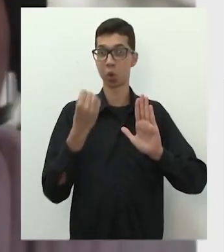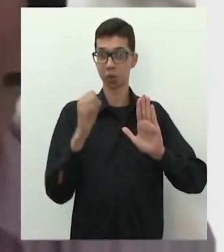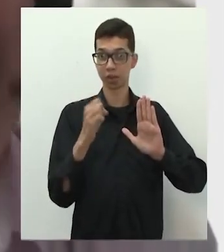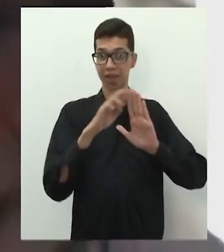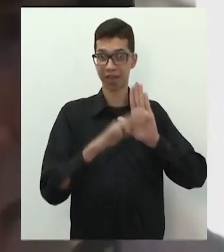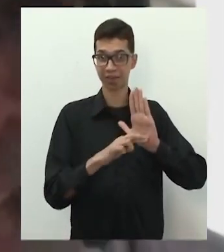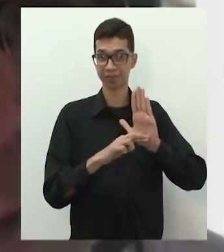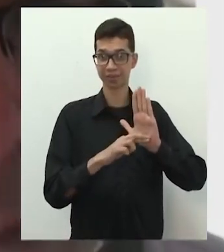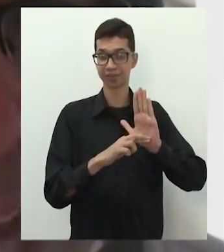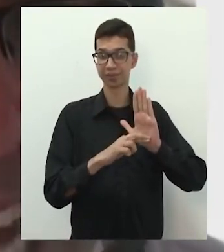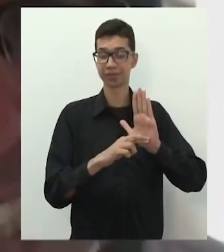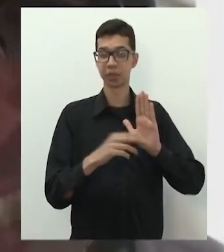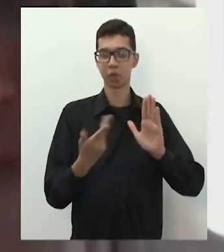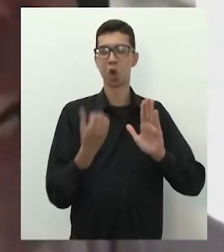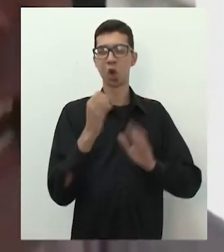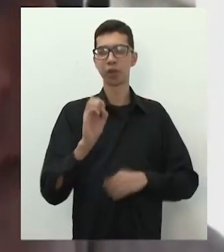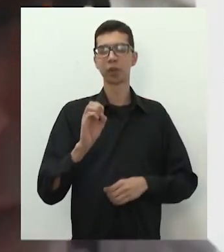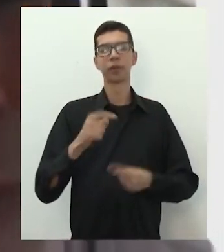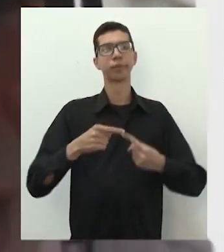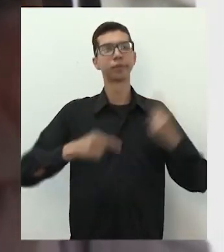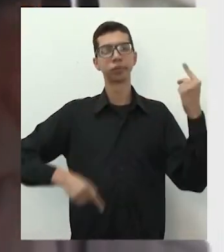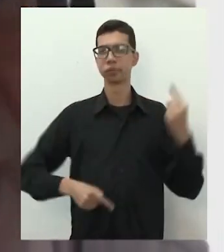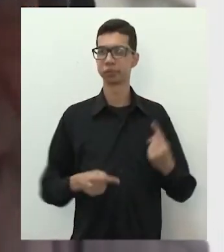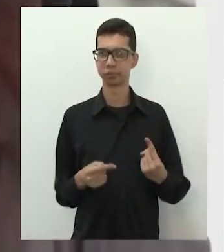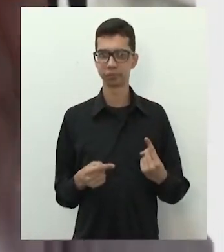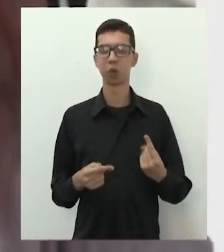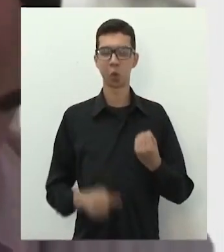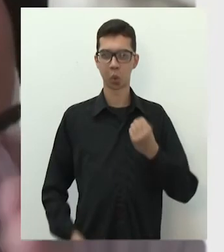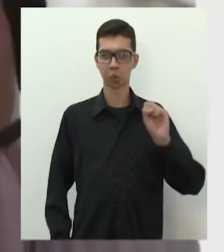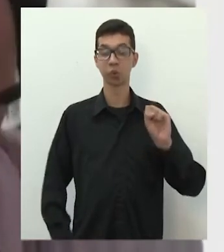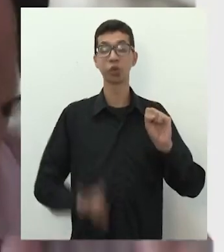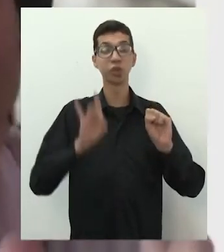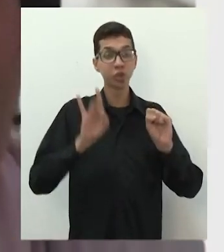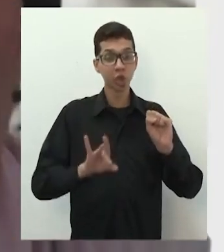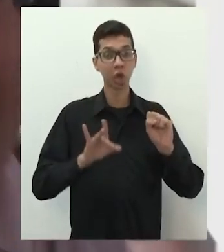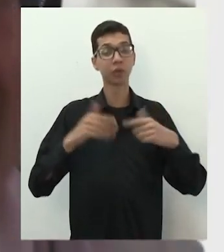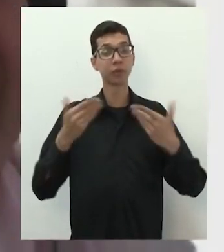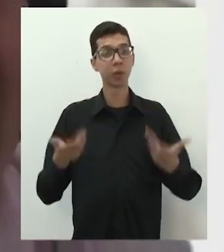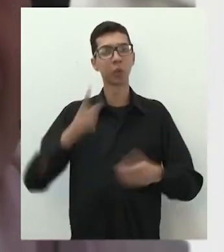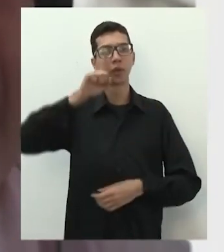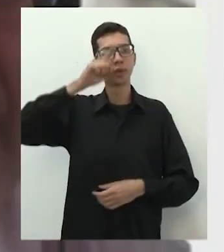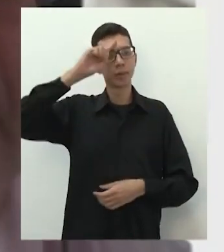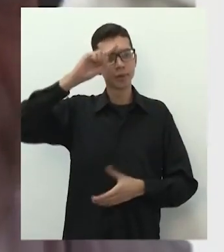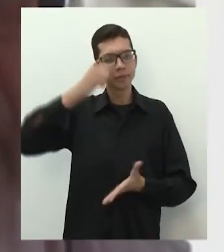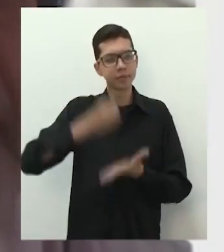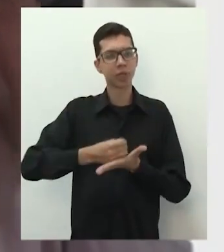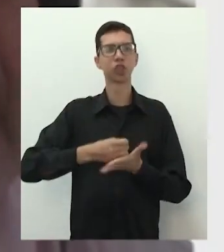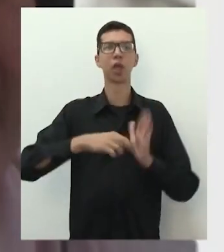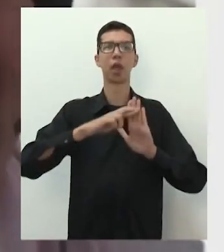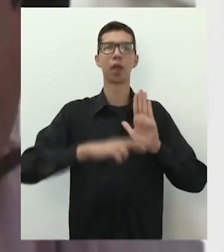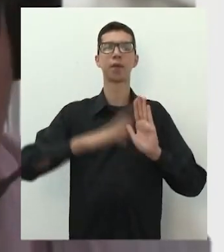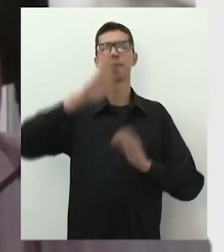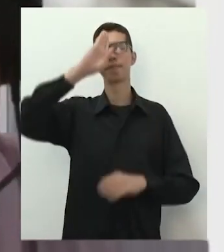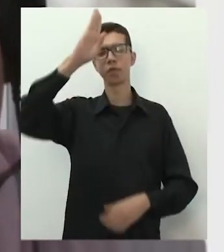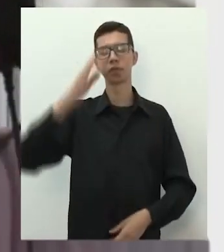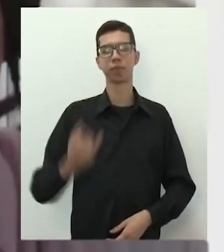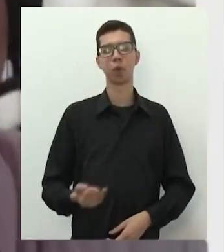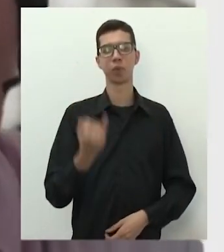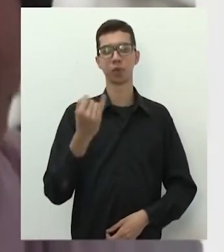ninguém na minha cama porque eu não admito. Maconha eu jamais vou admitir. E todo domingo eu tenho que visitar a tia Nena. Pronto. Essa